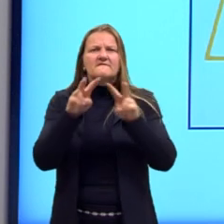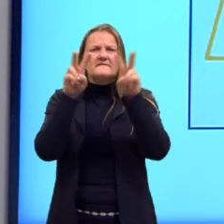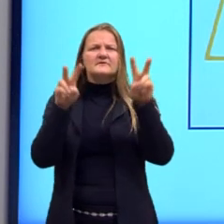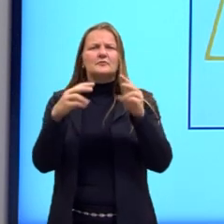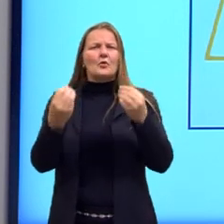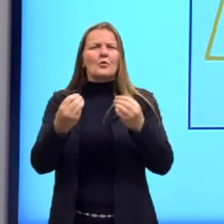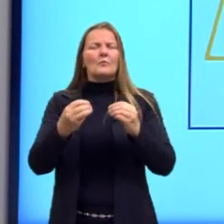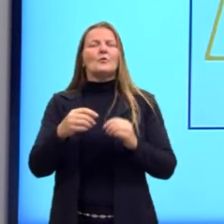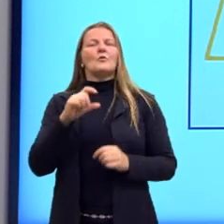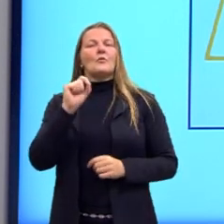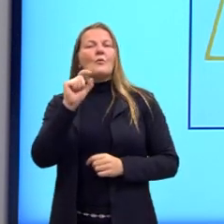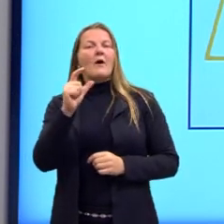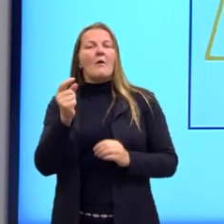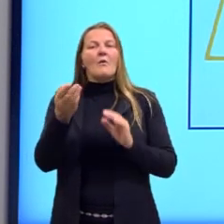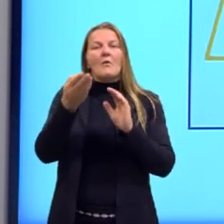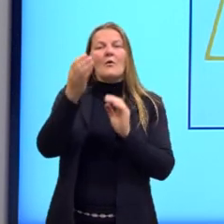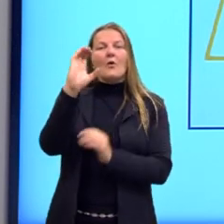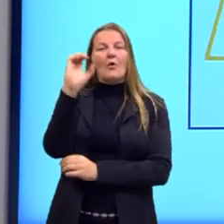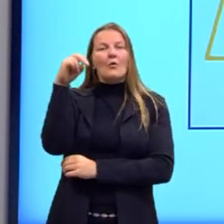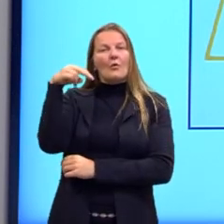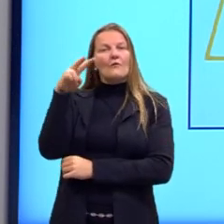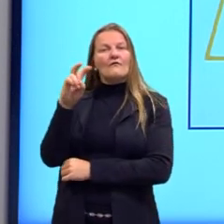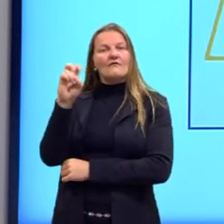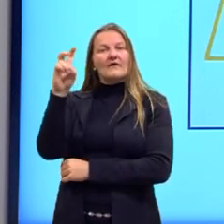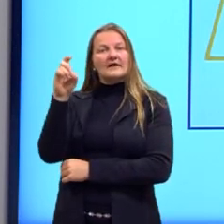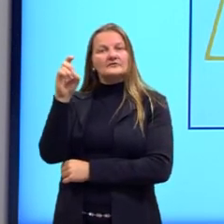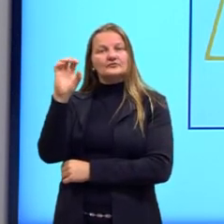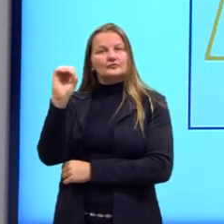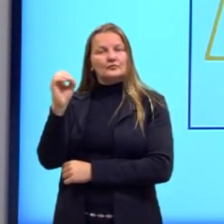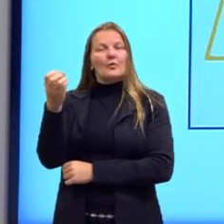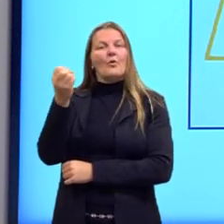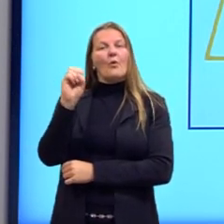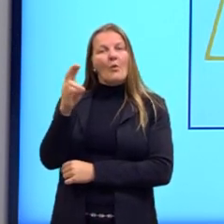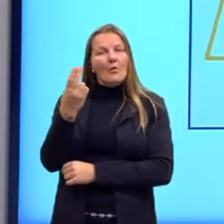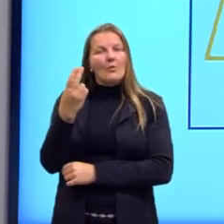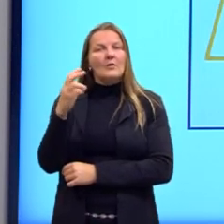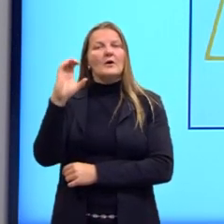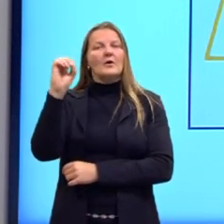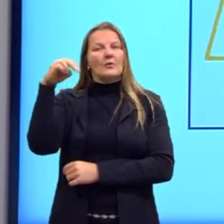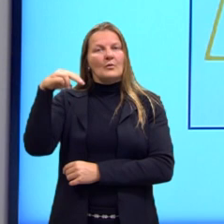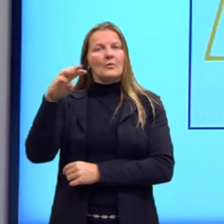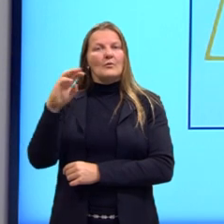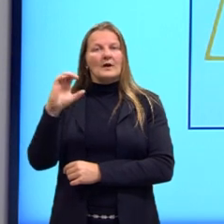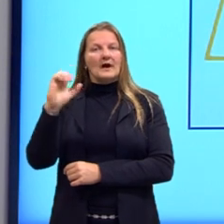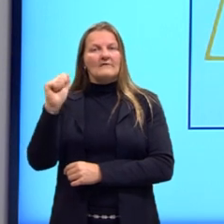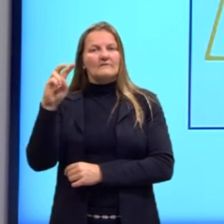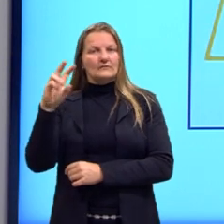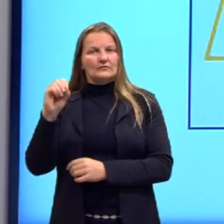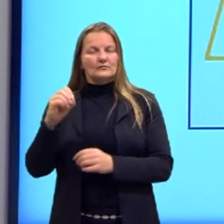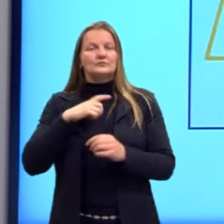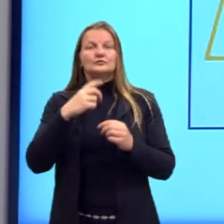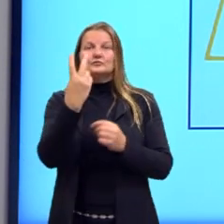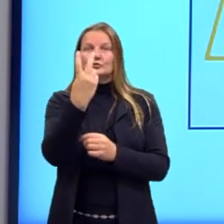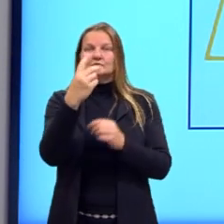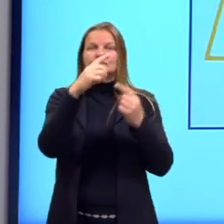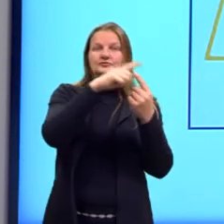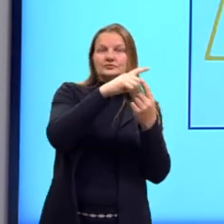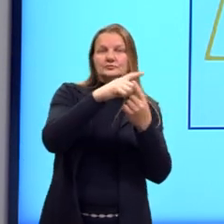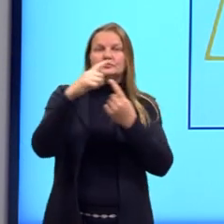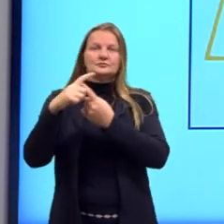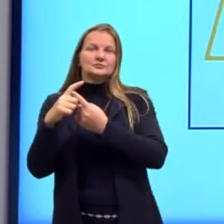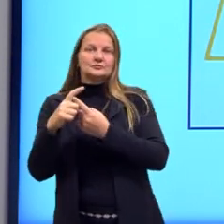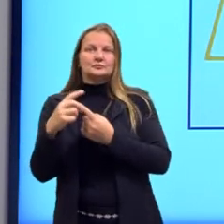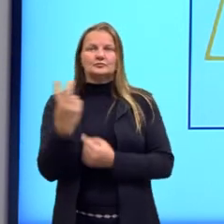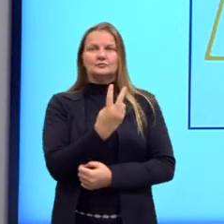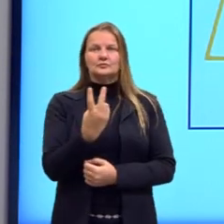polígonos convexos e os polígonos côncavos Então temos duas imagens duas imagens que representam ali